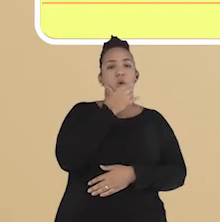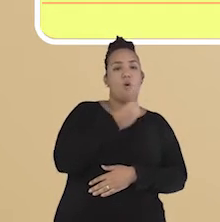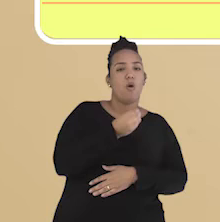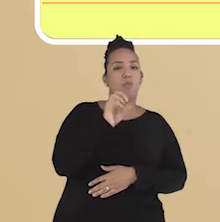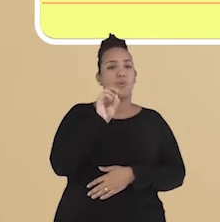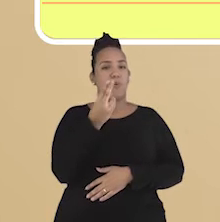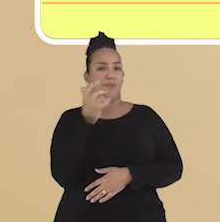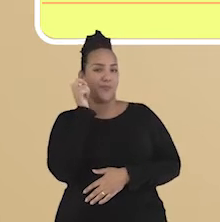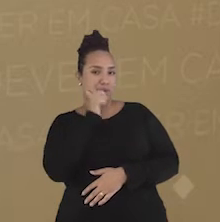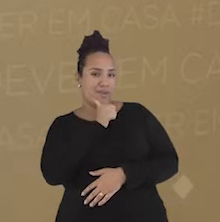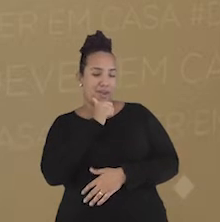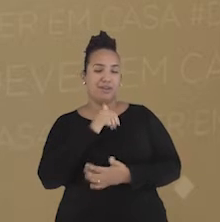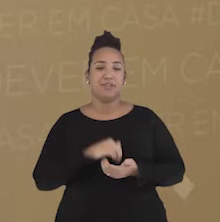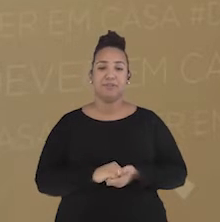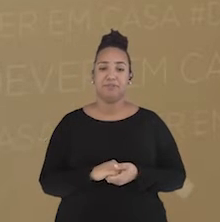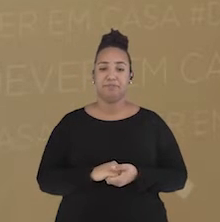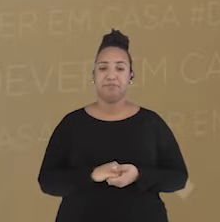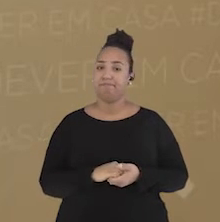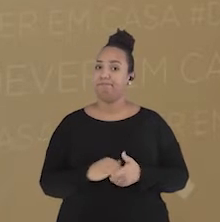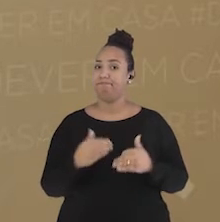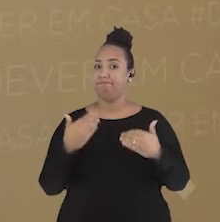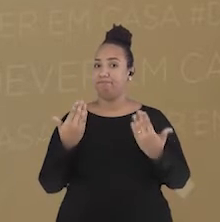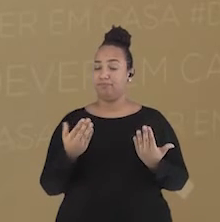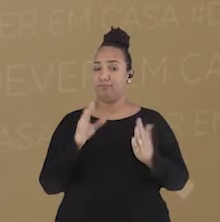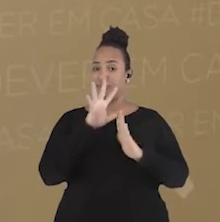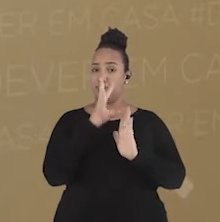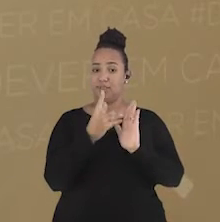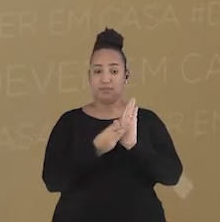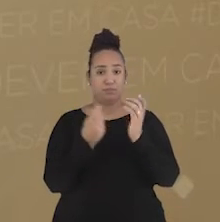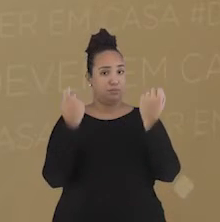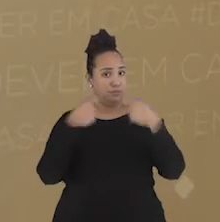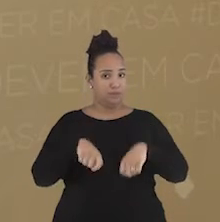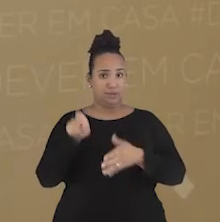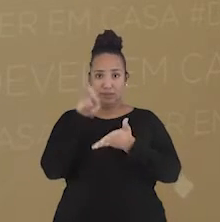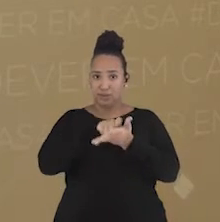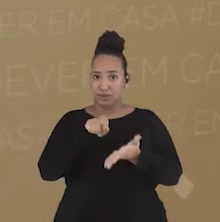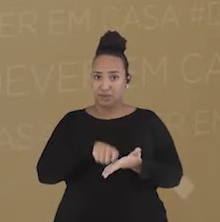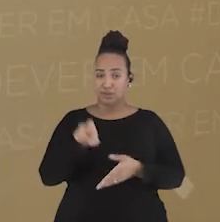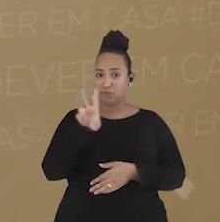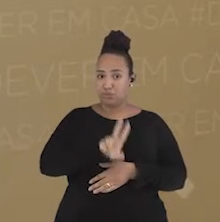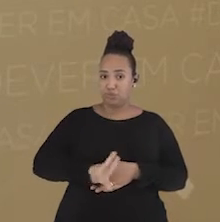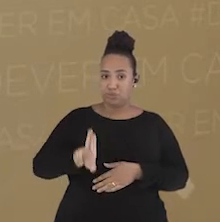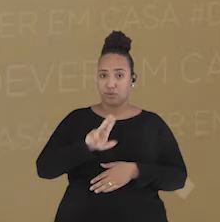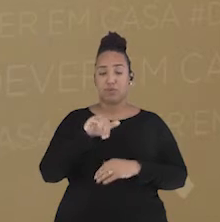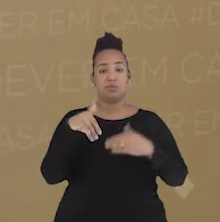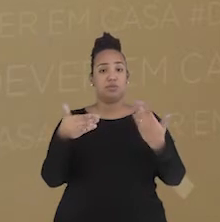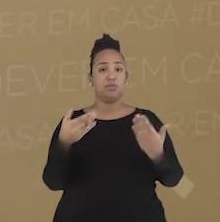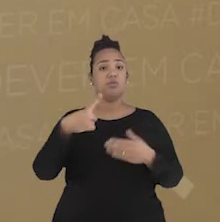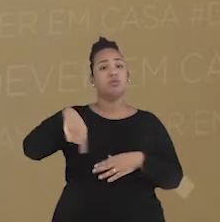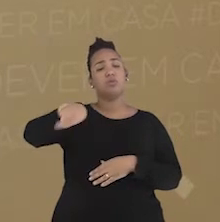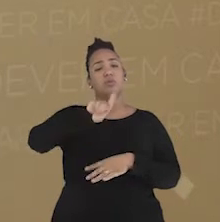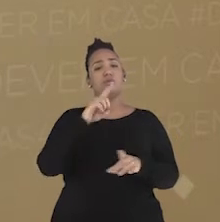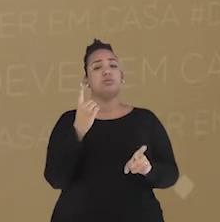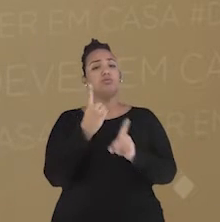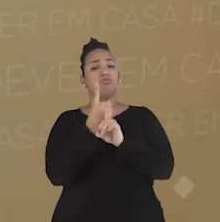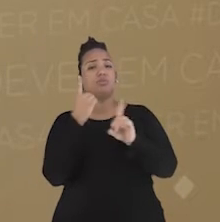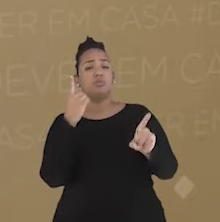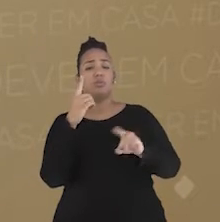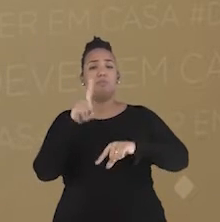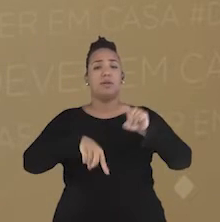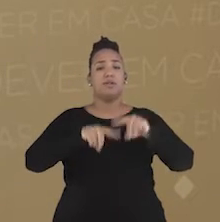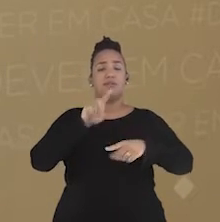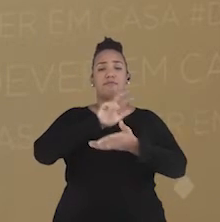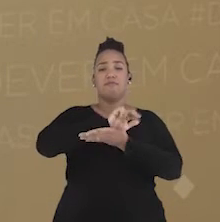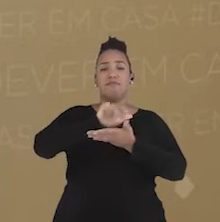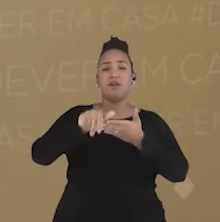do homem. E falando em escrito, sem usar escrita, essa tradicional que a gente conhece, foram encontrados vários